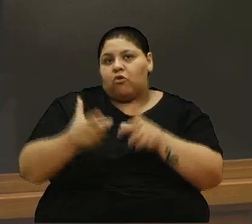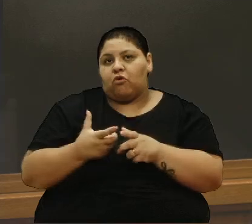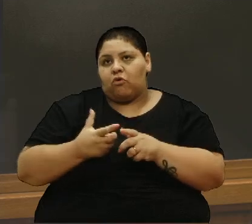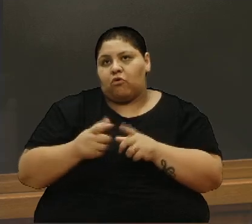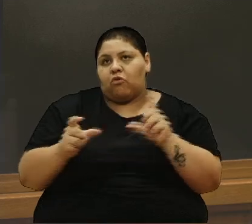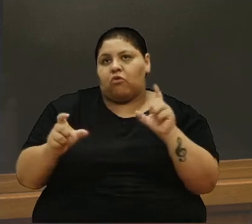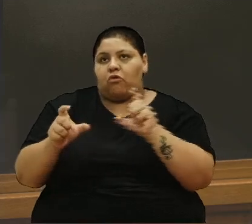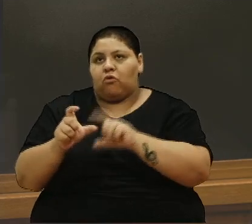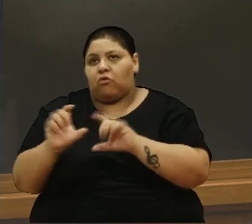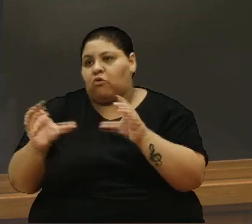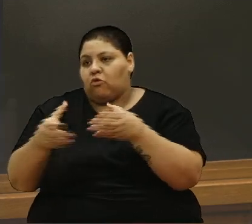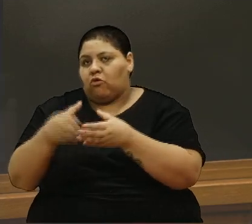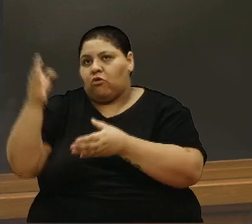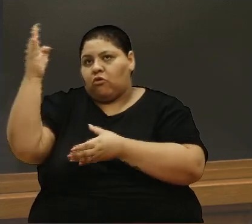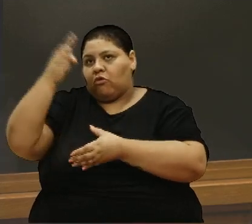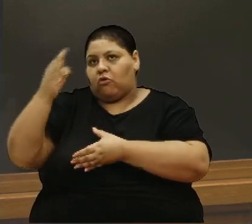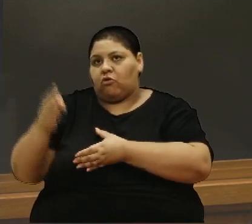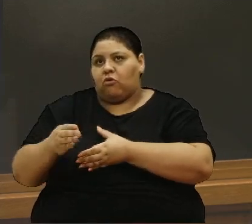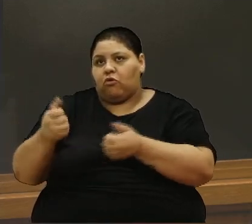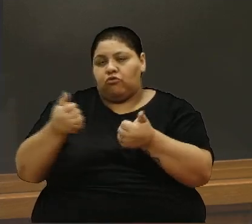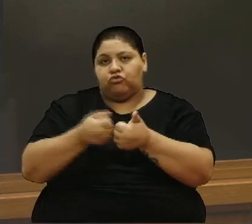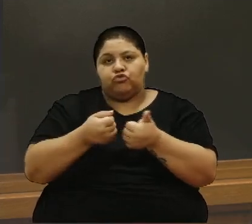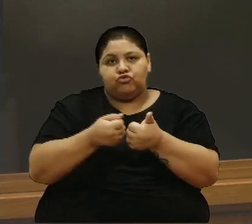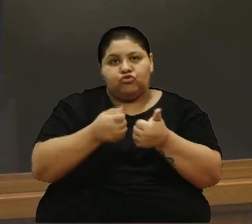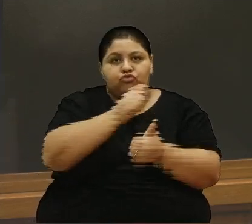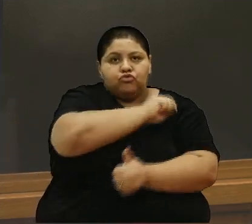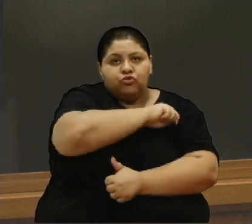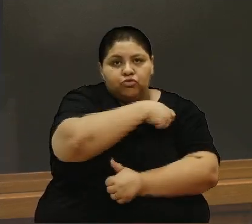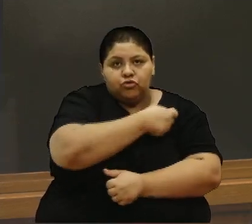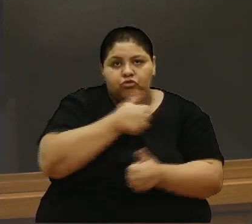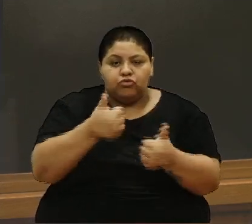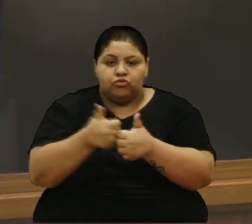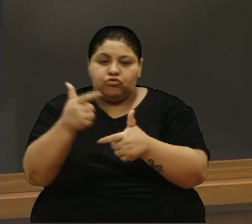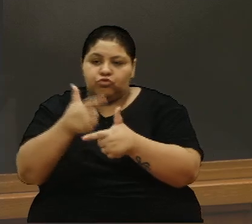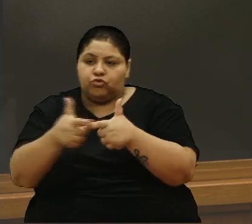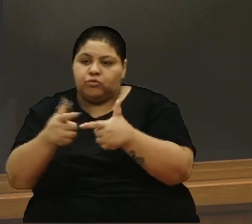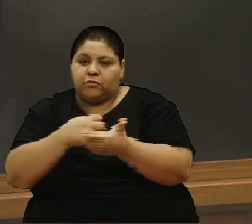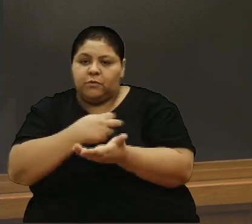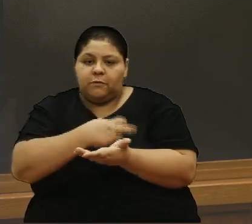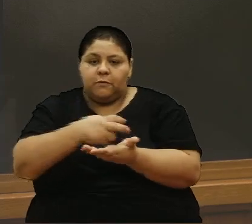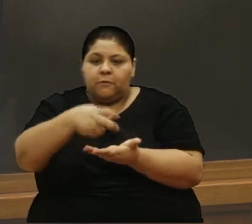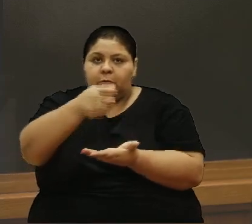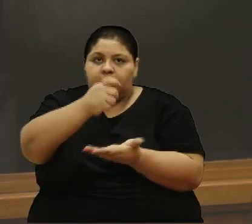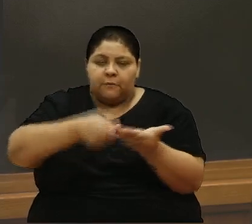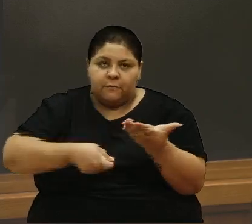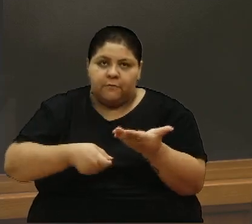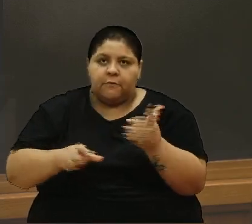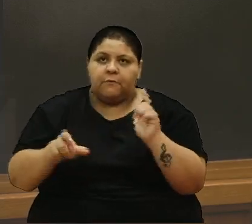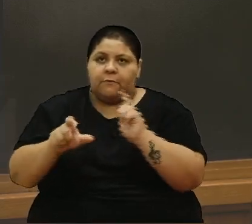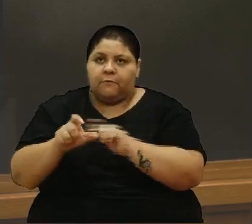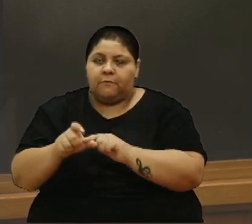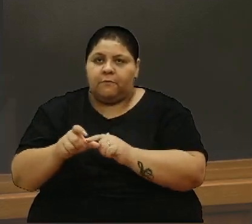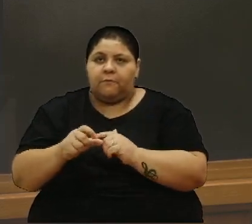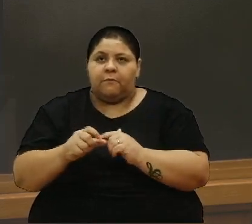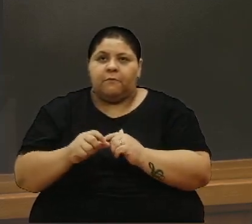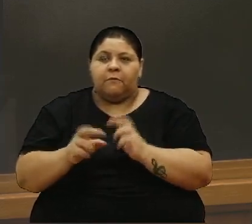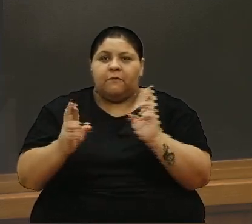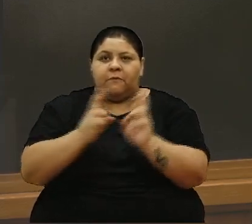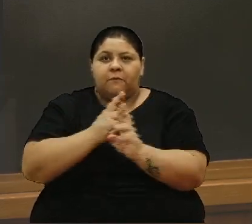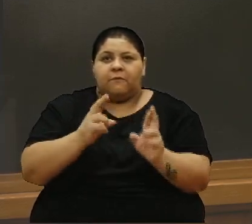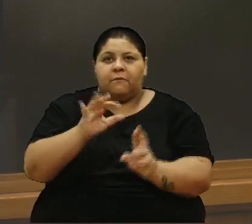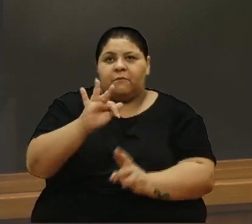dos clubes do Brasil com a Receita Federal, quanto é o problema tributário, quanto é os débitos relativos ao FGTS, quantos são os